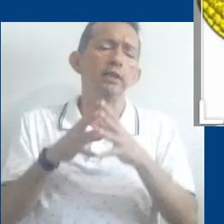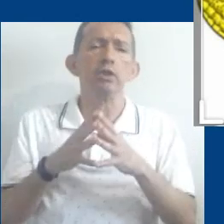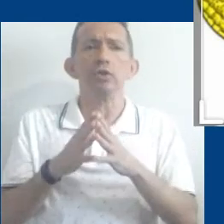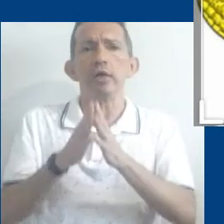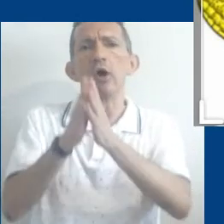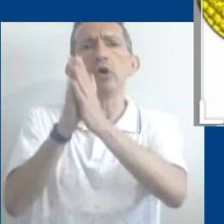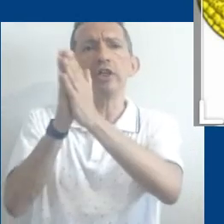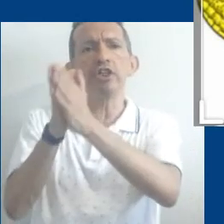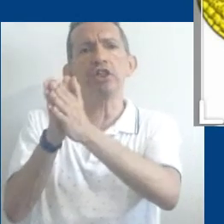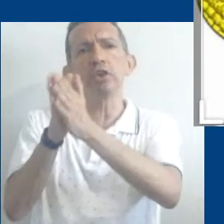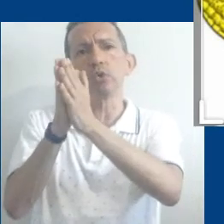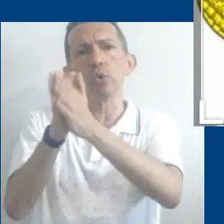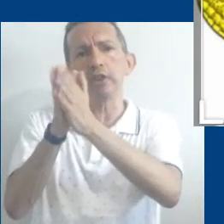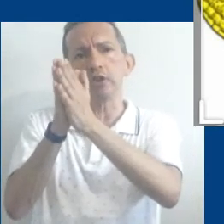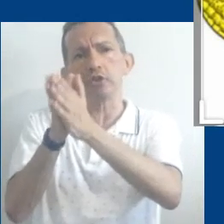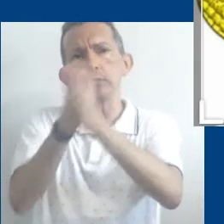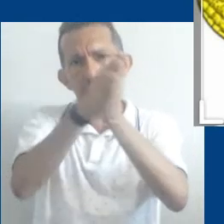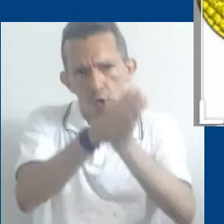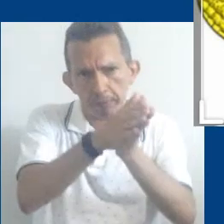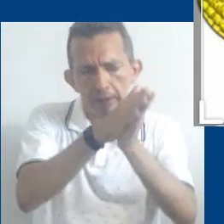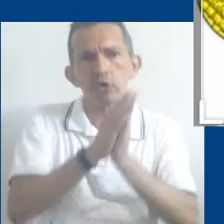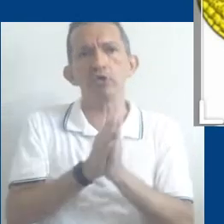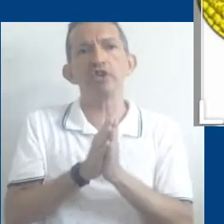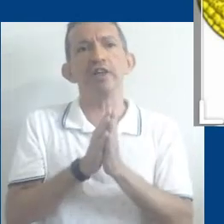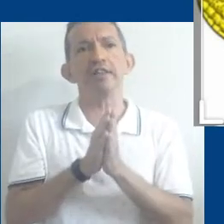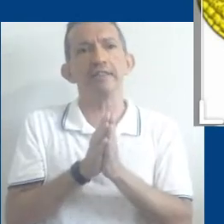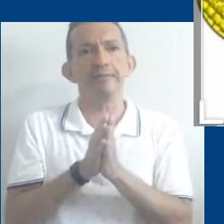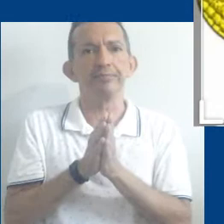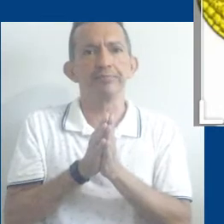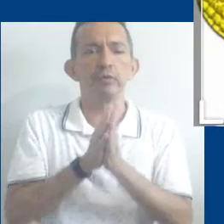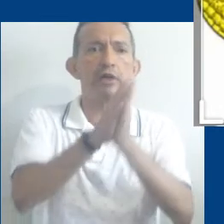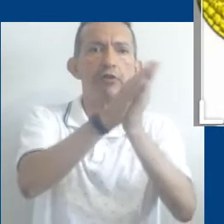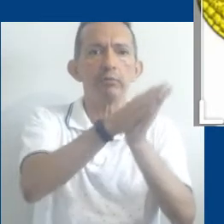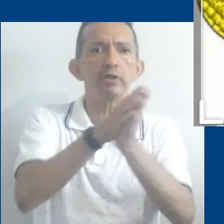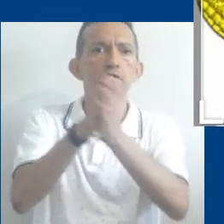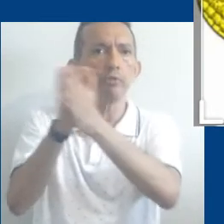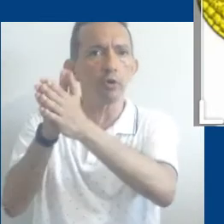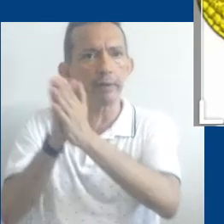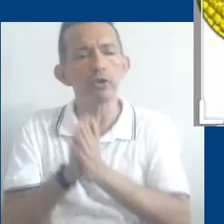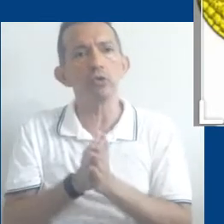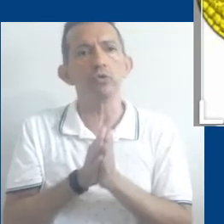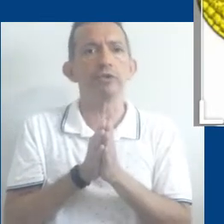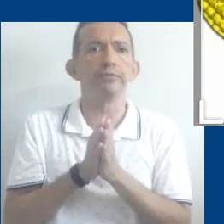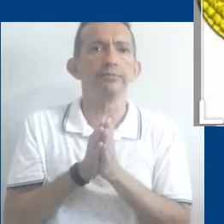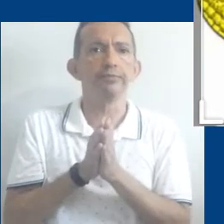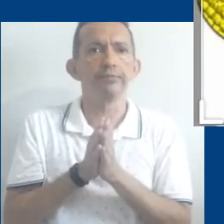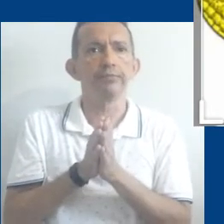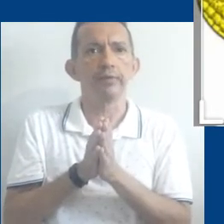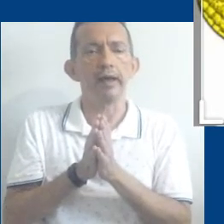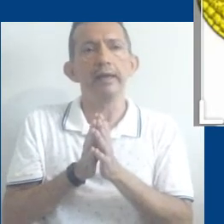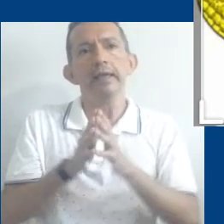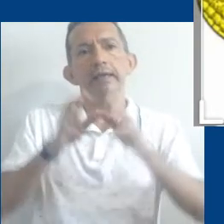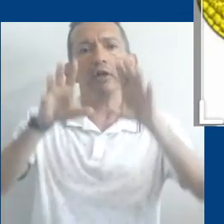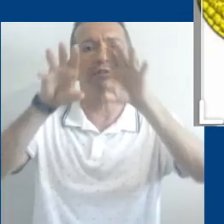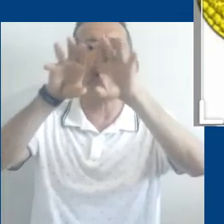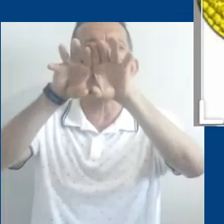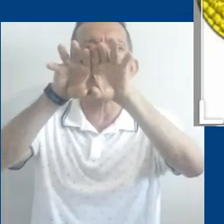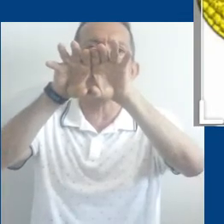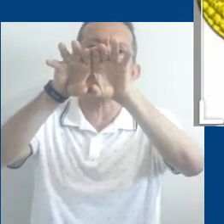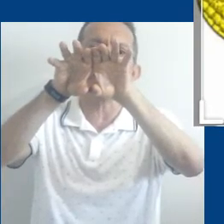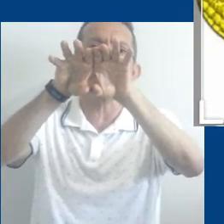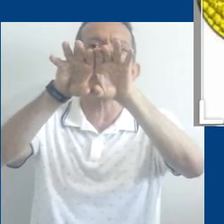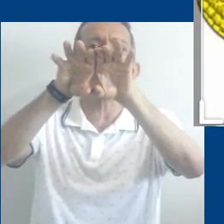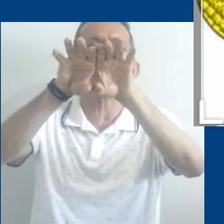pensar o seguinte, a origem do lisossoma é no complexo golgiense. Então, quem forma o lisossoma é o complexo de Golgi. Tá? Então, ele